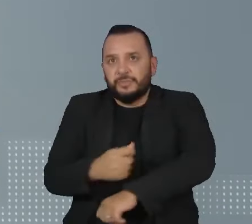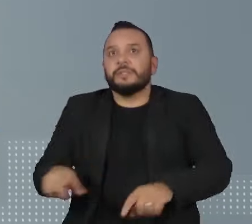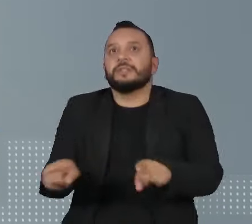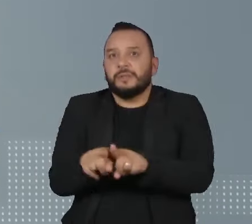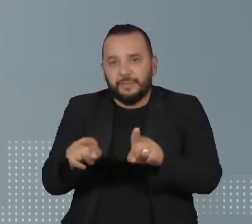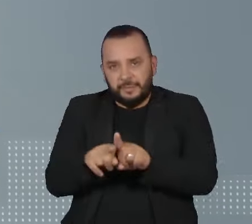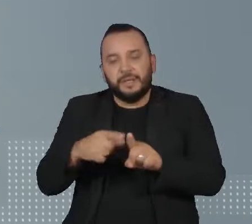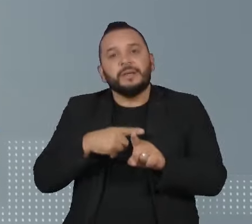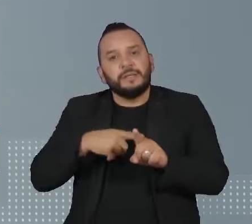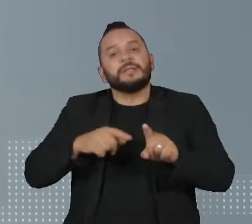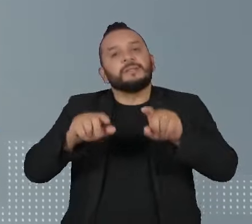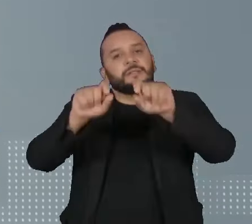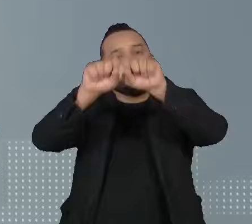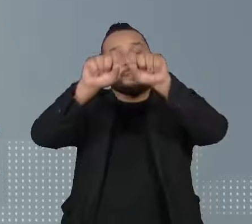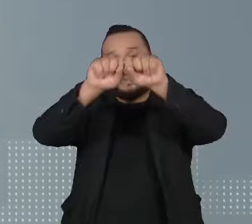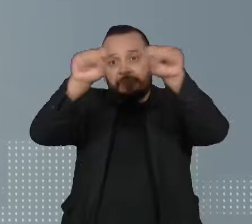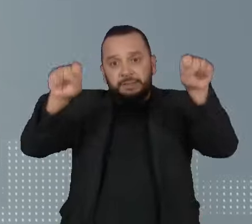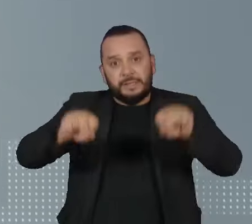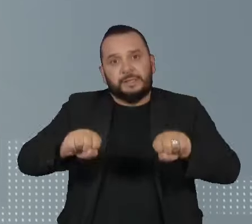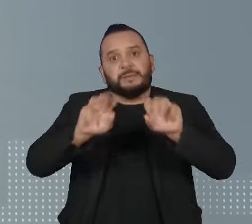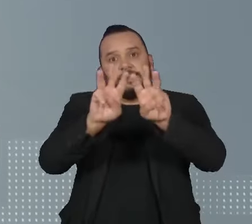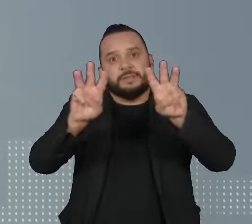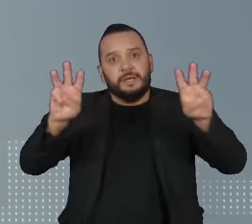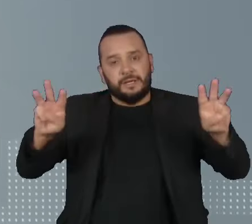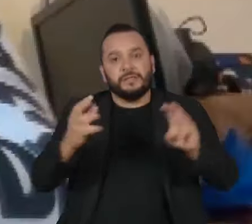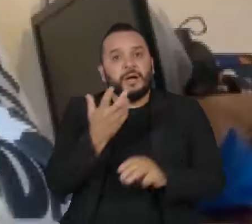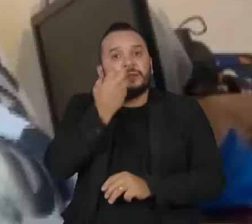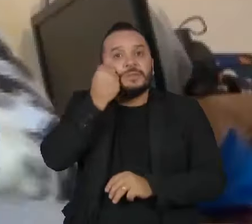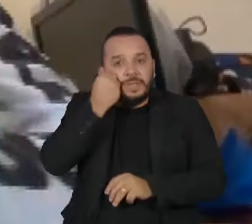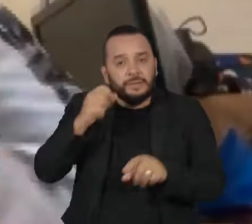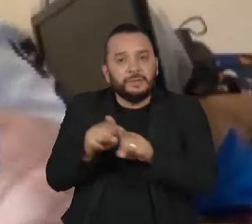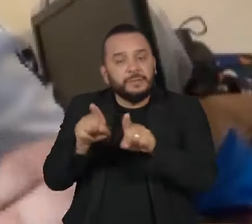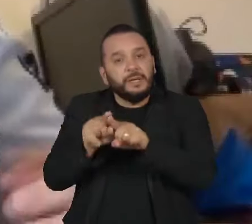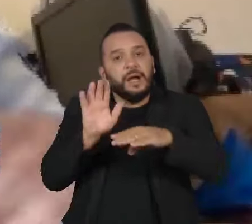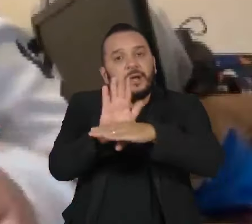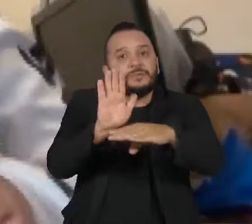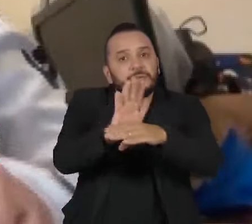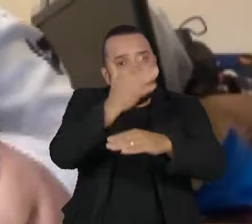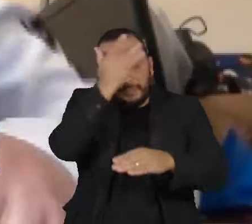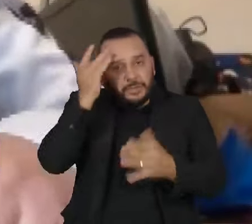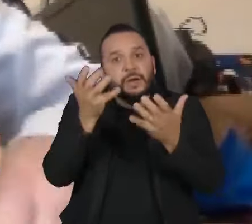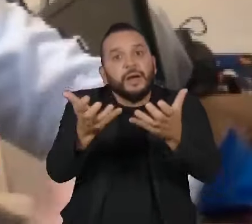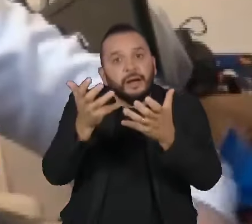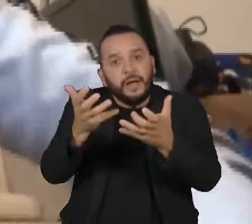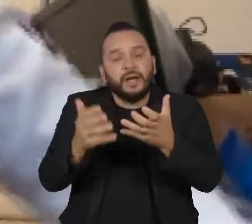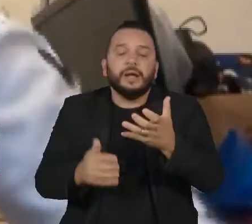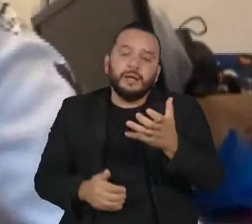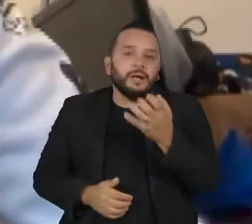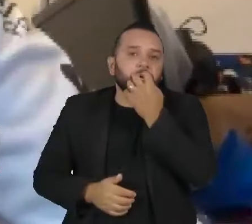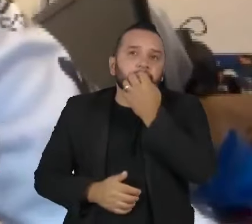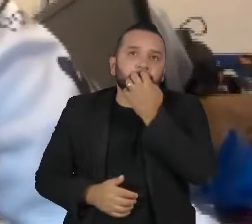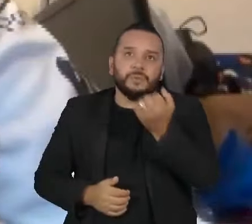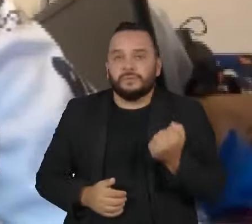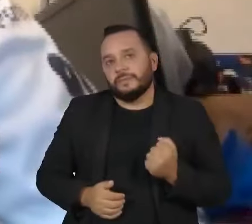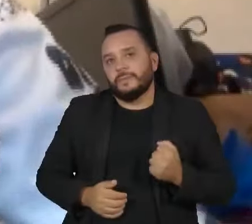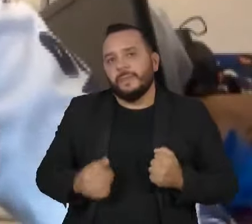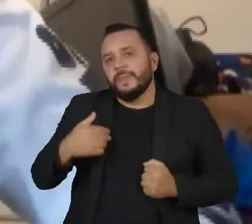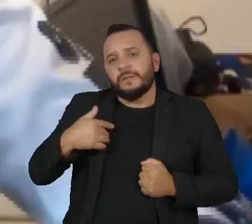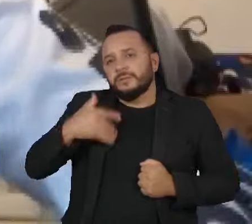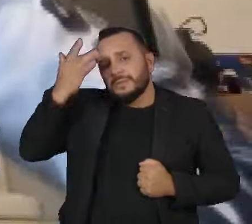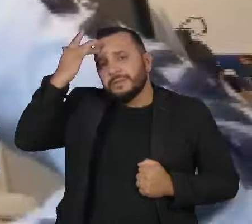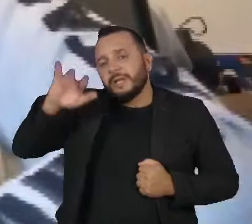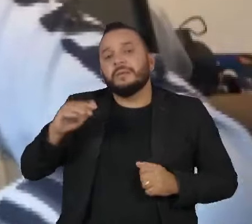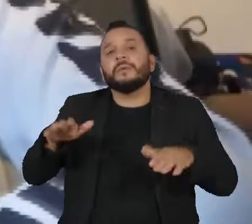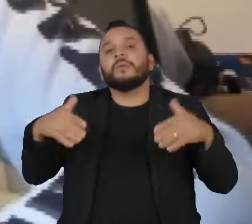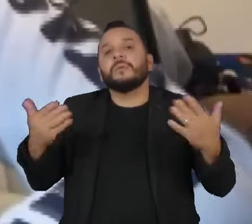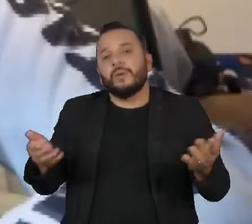de adoção e auxílio aos tutores que procuram os pets. E a gente, na verdade, a gente não sabe quais animais perderam seus tutores,